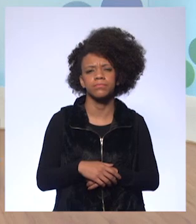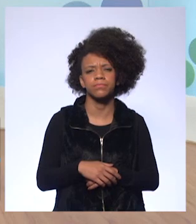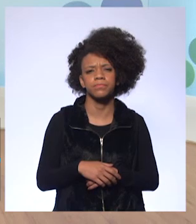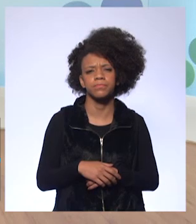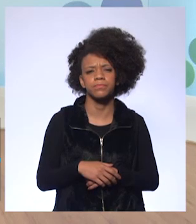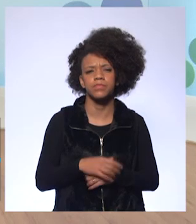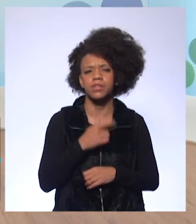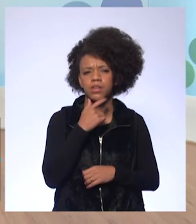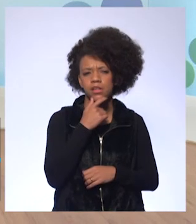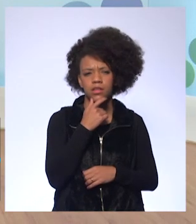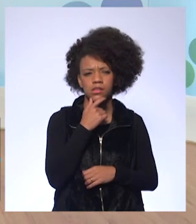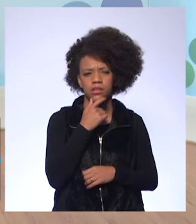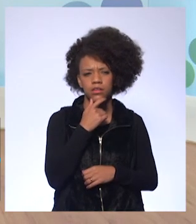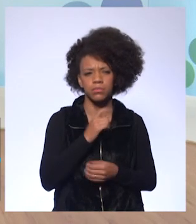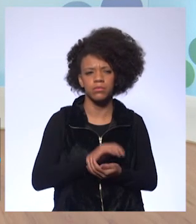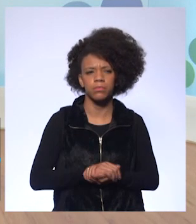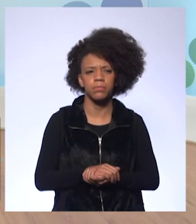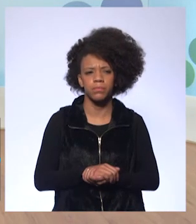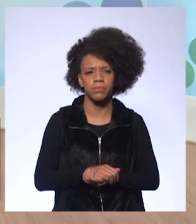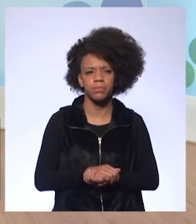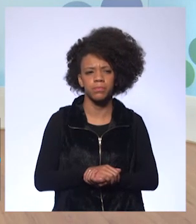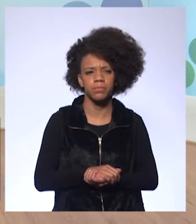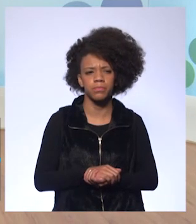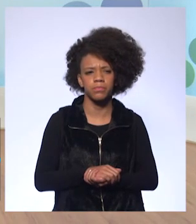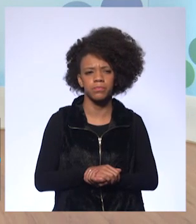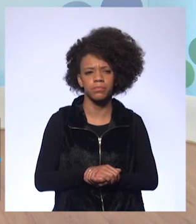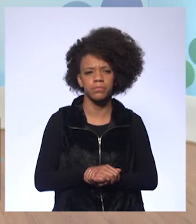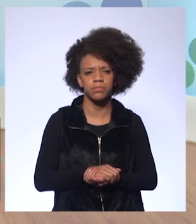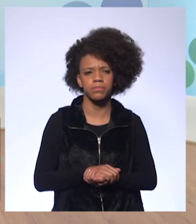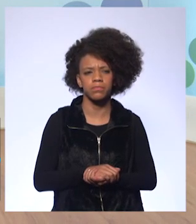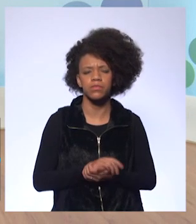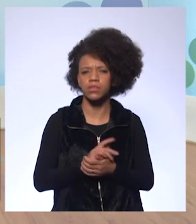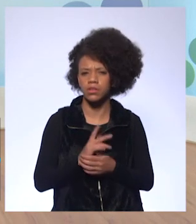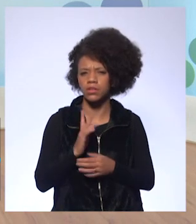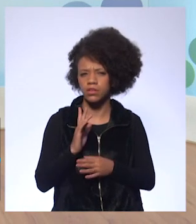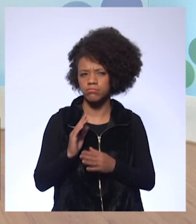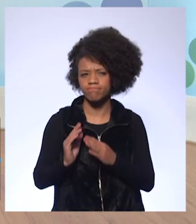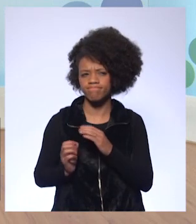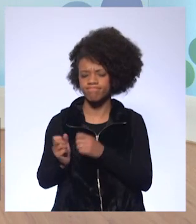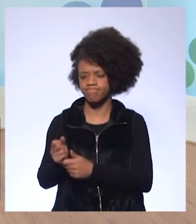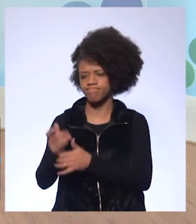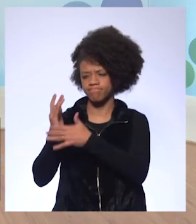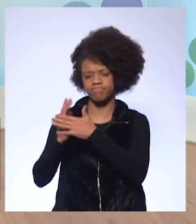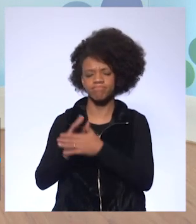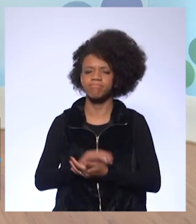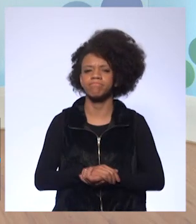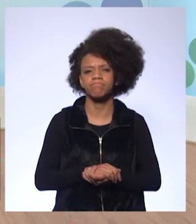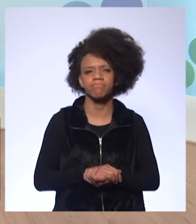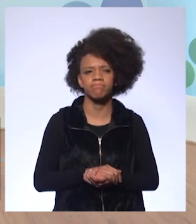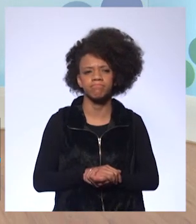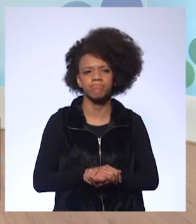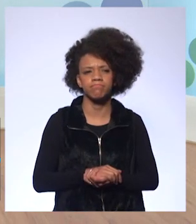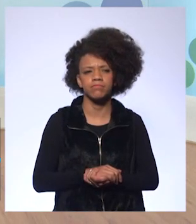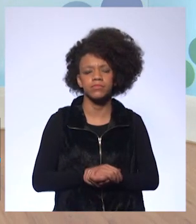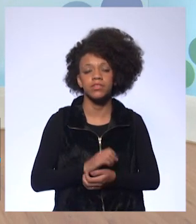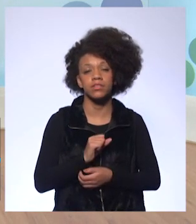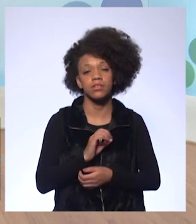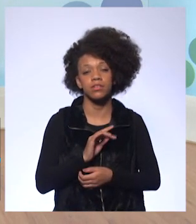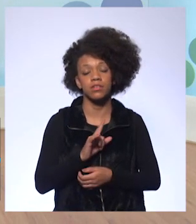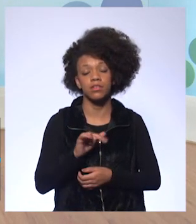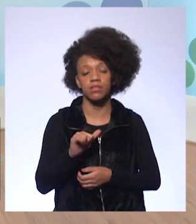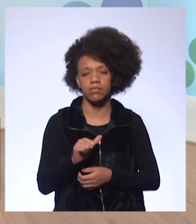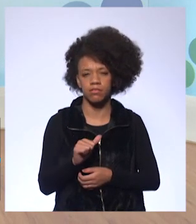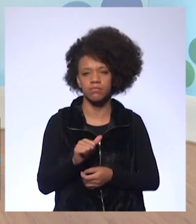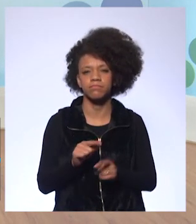aí Noriega ainda não e aqui acho que eu já saiu a Stella